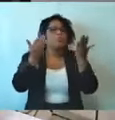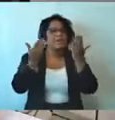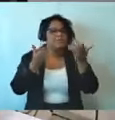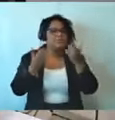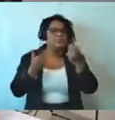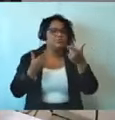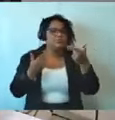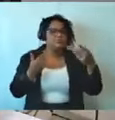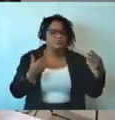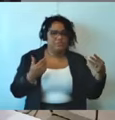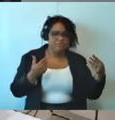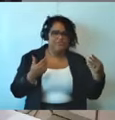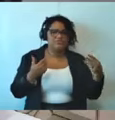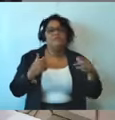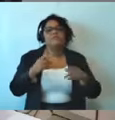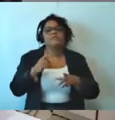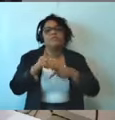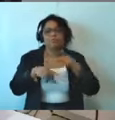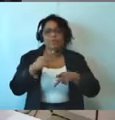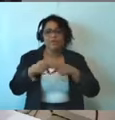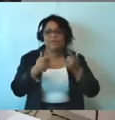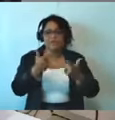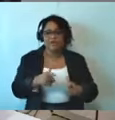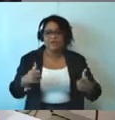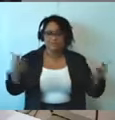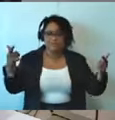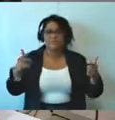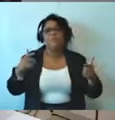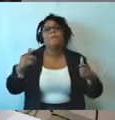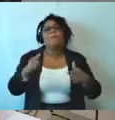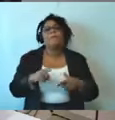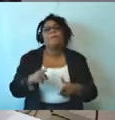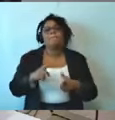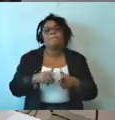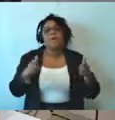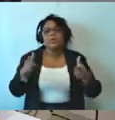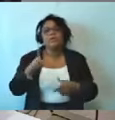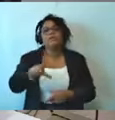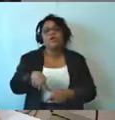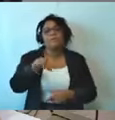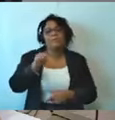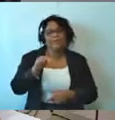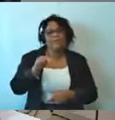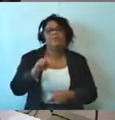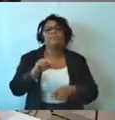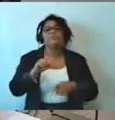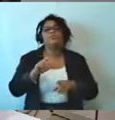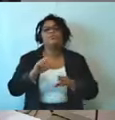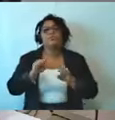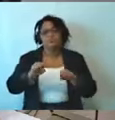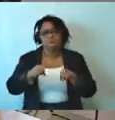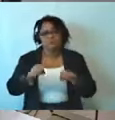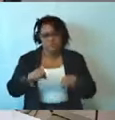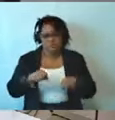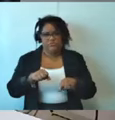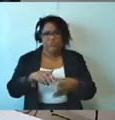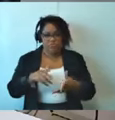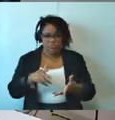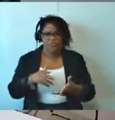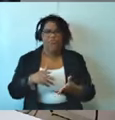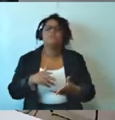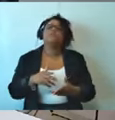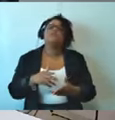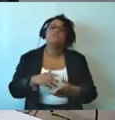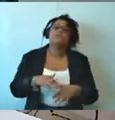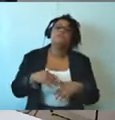mais pessoas estão sendo adeptas ao transporte individual, né, através da moto, e nós precisamos achar alternativas,